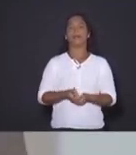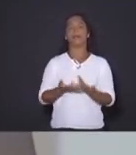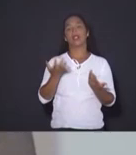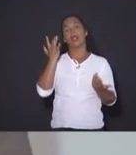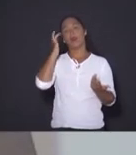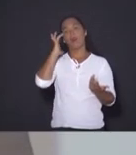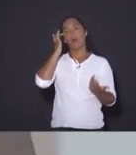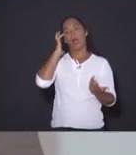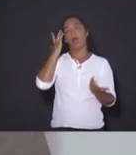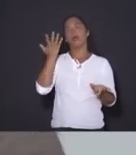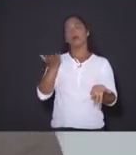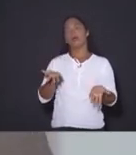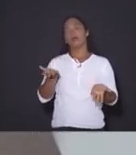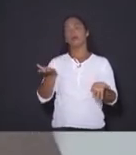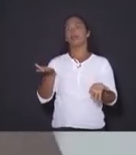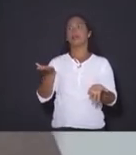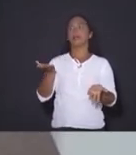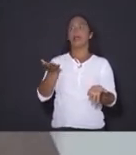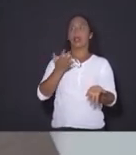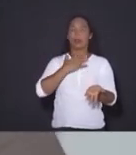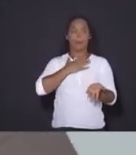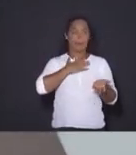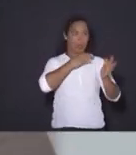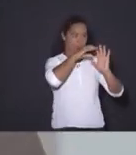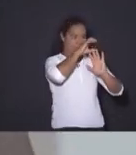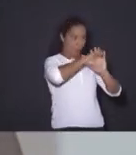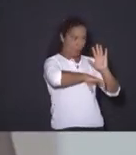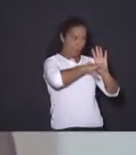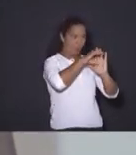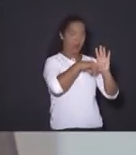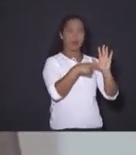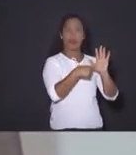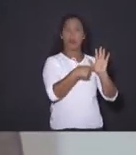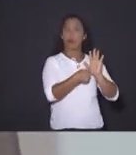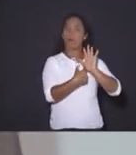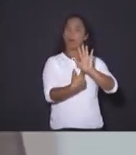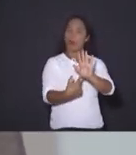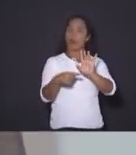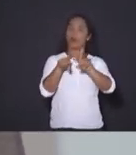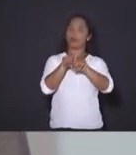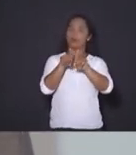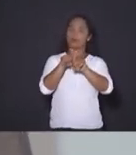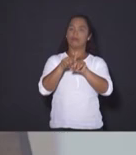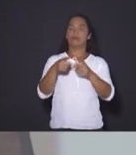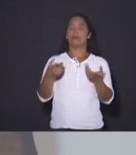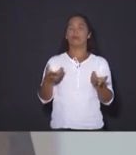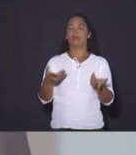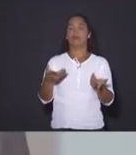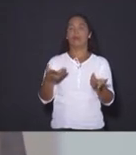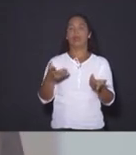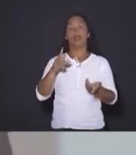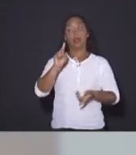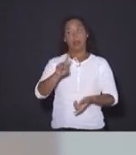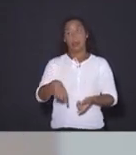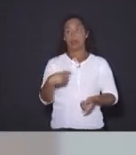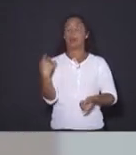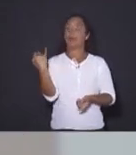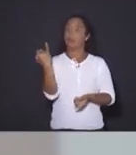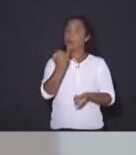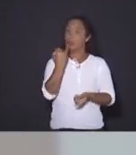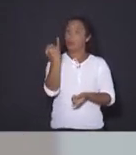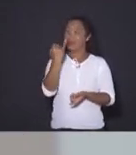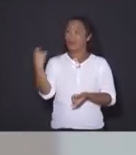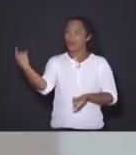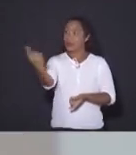forma como eu tenho sempre posto lá no meu currículo e tenho sempre colocado importante que como uma importância dos de